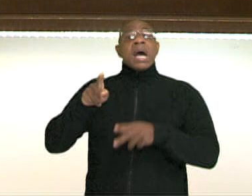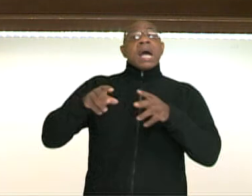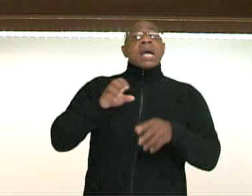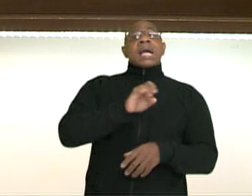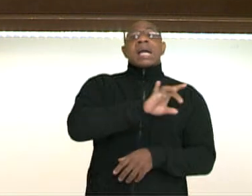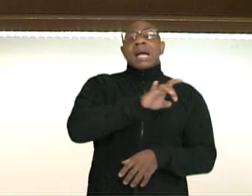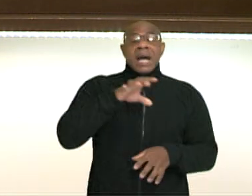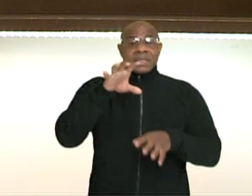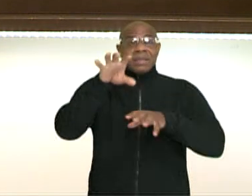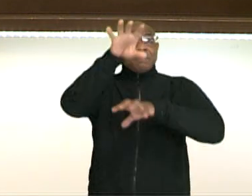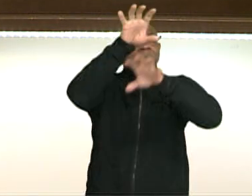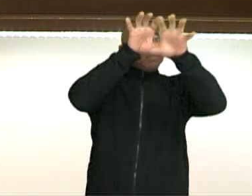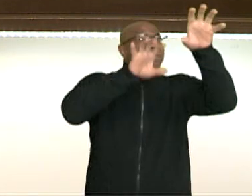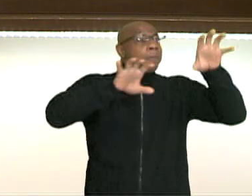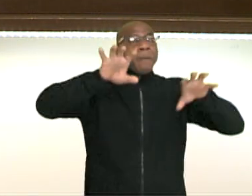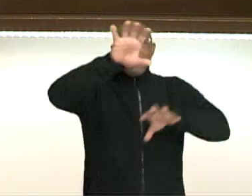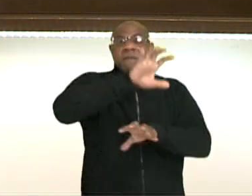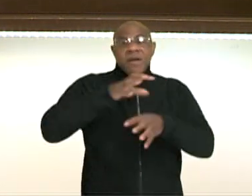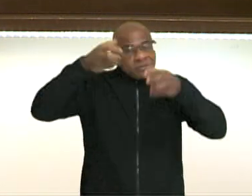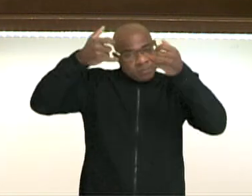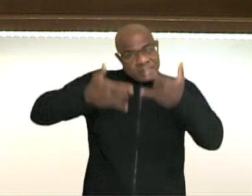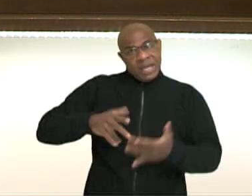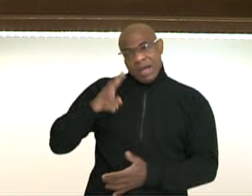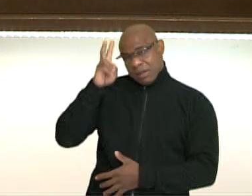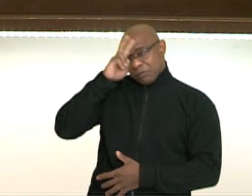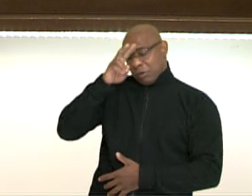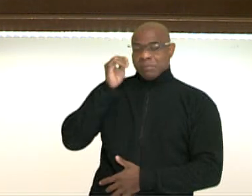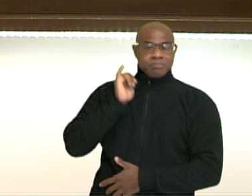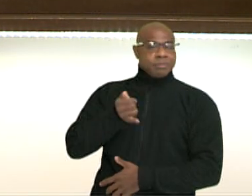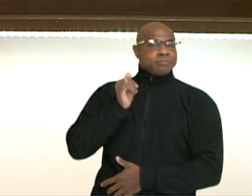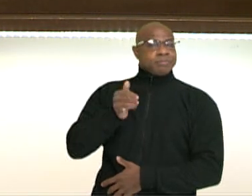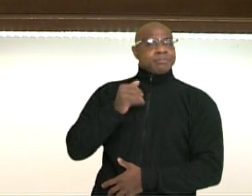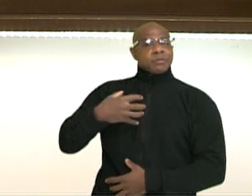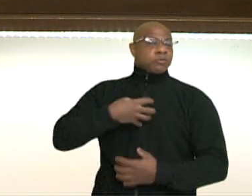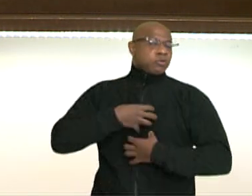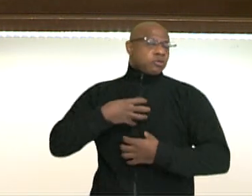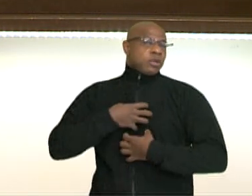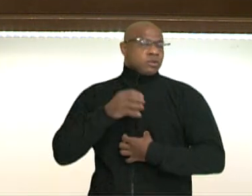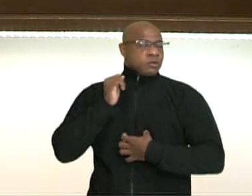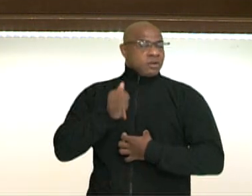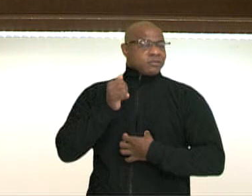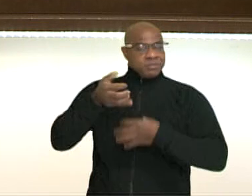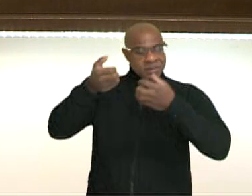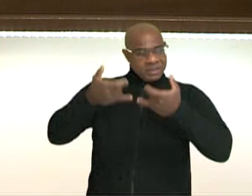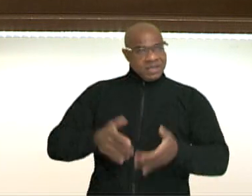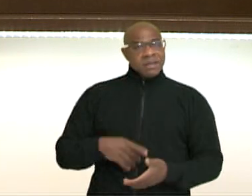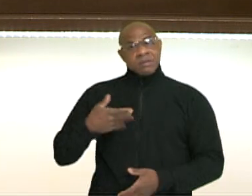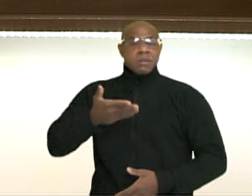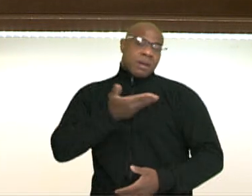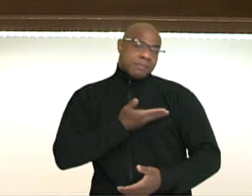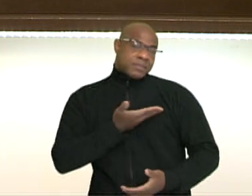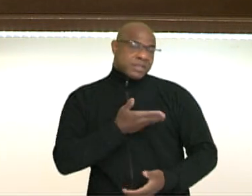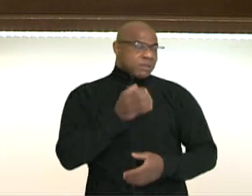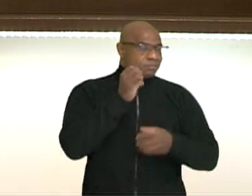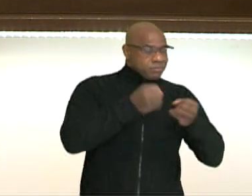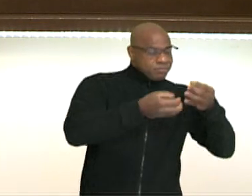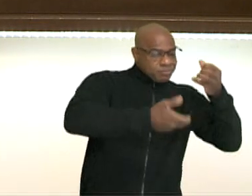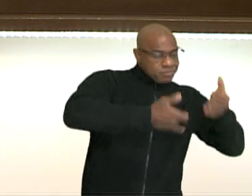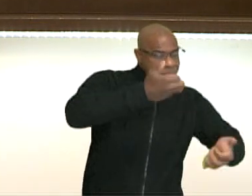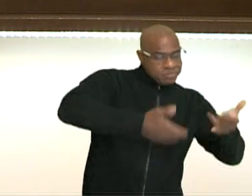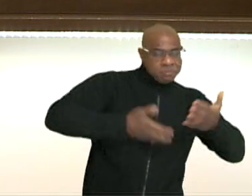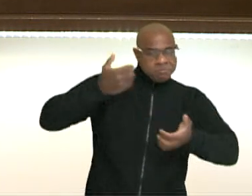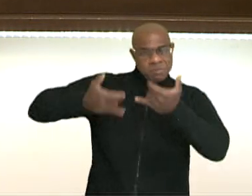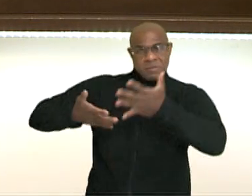cada região vai contar a sua maneira. Então você pode conhecer a lenda de um jeito, o seu colega de outro, porque cada